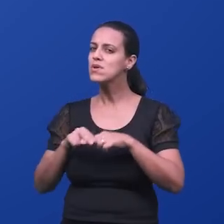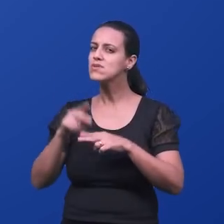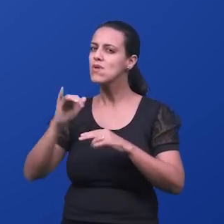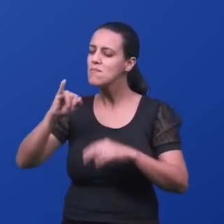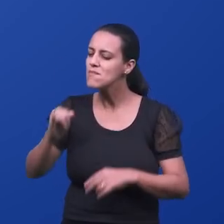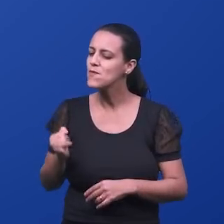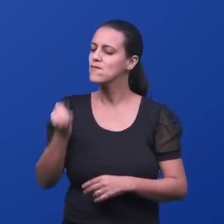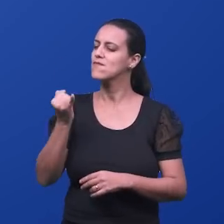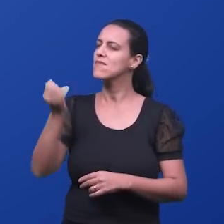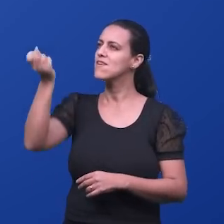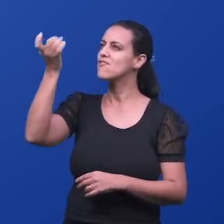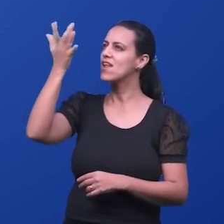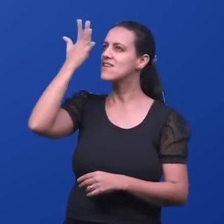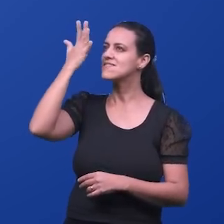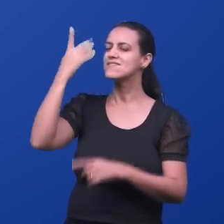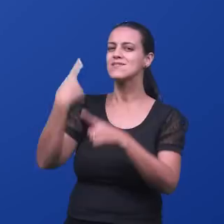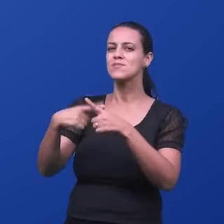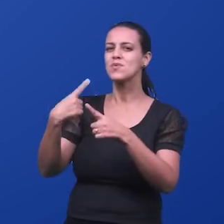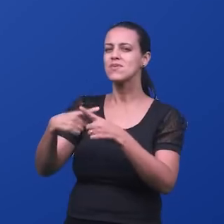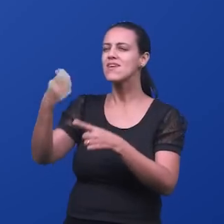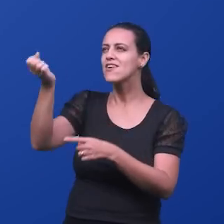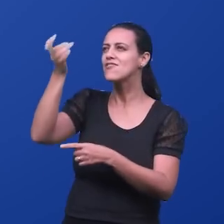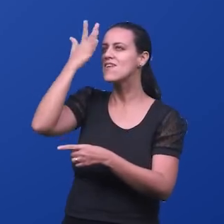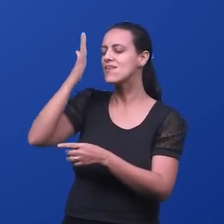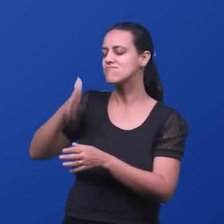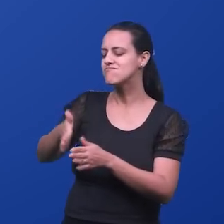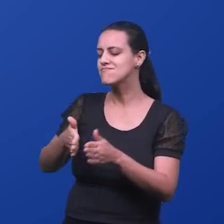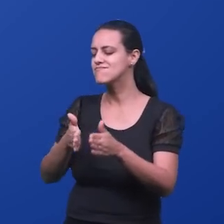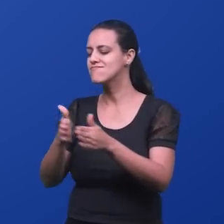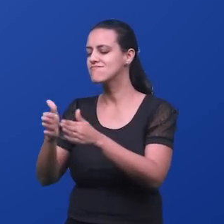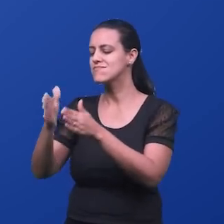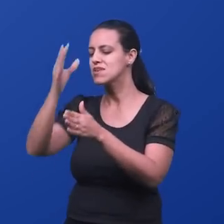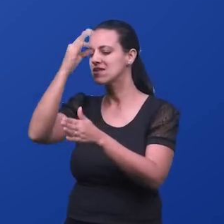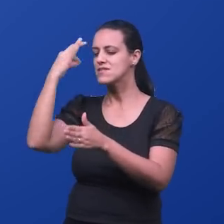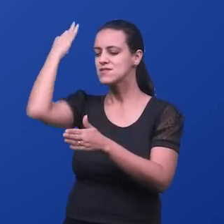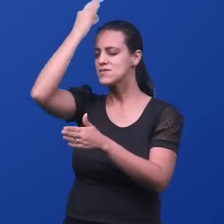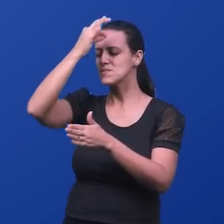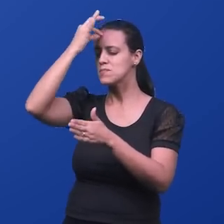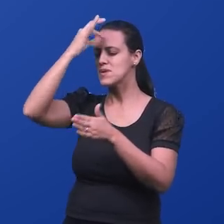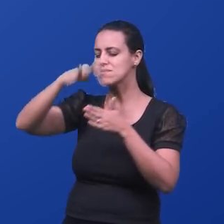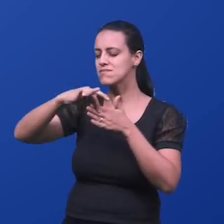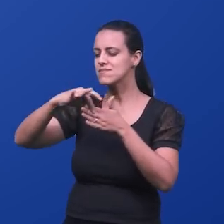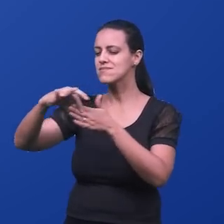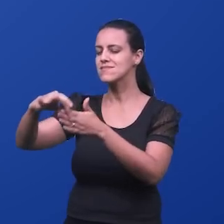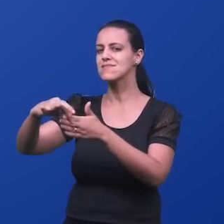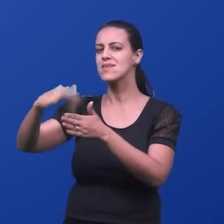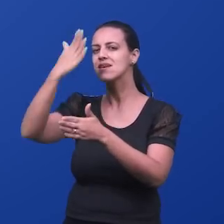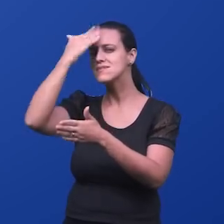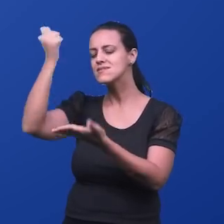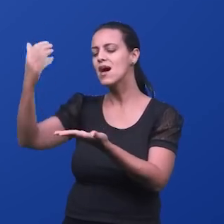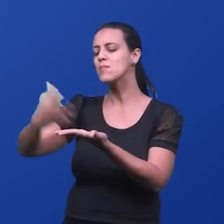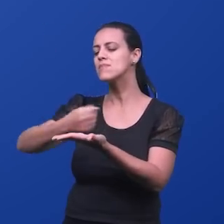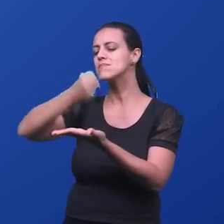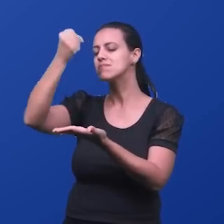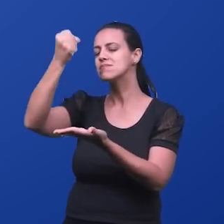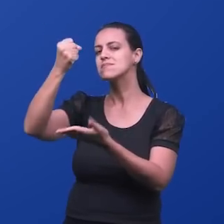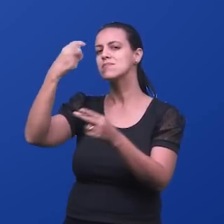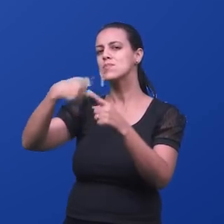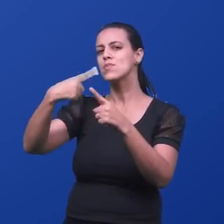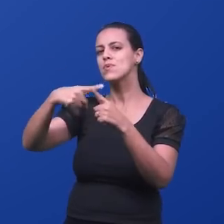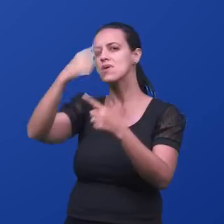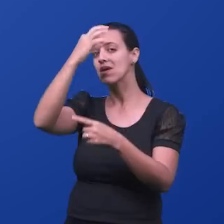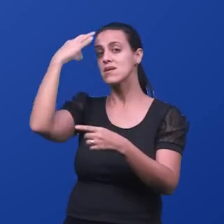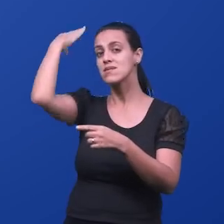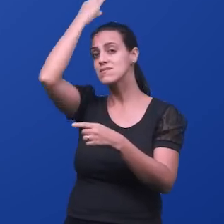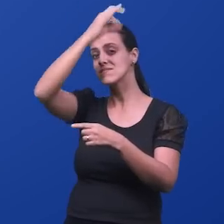revelações, porque ela caminha sobre a revelação do Espírito, sobre a direção do Espírito, e ela será arrebatada porque ela é direcionada pelo Espírito, pois